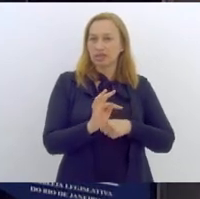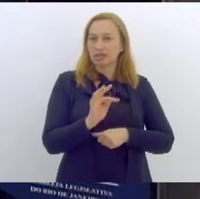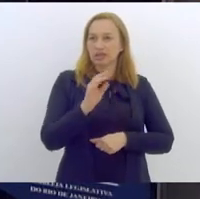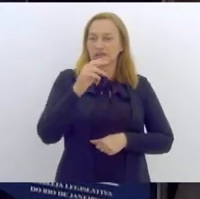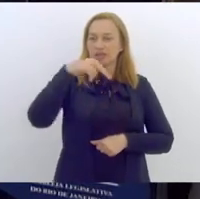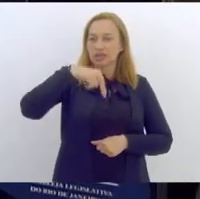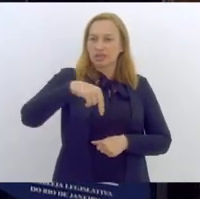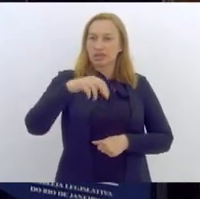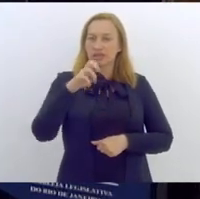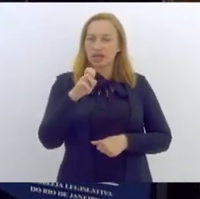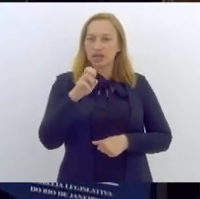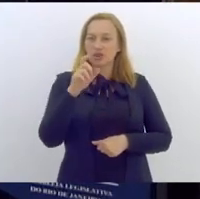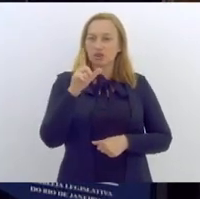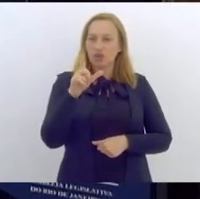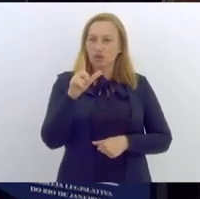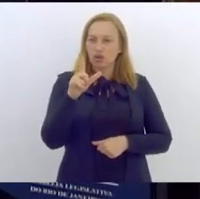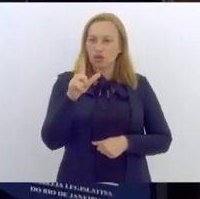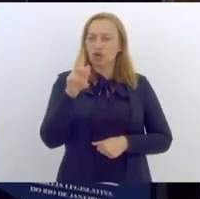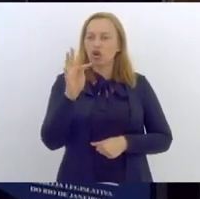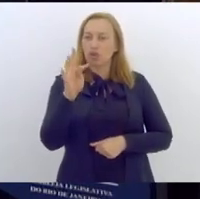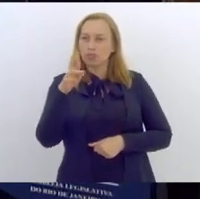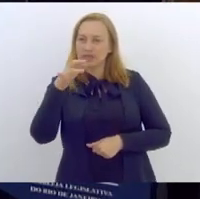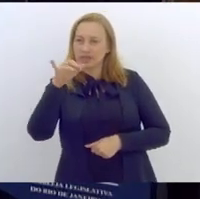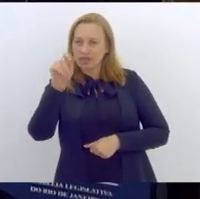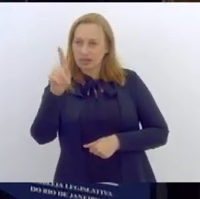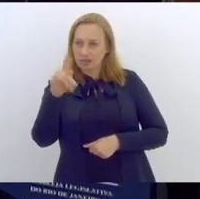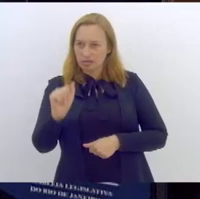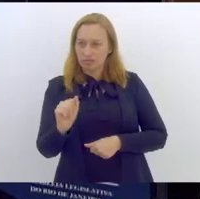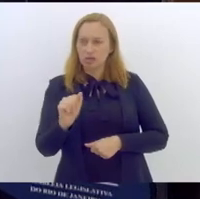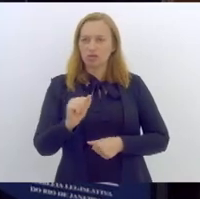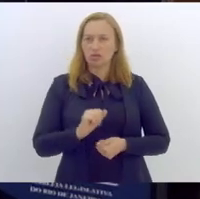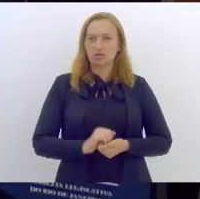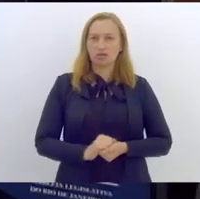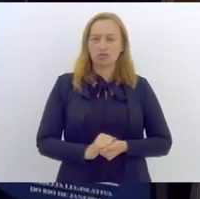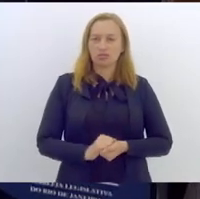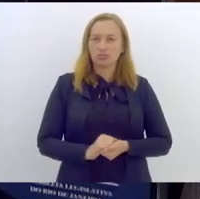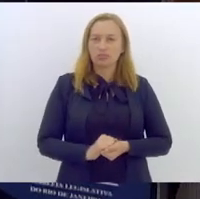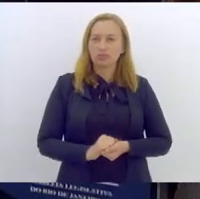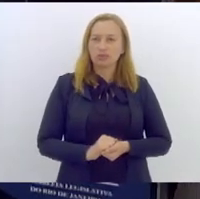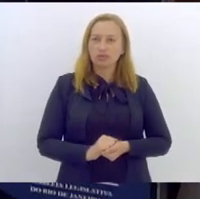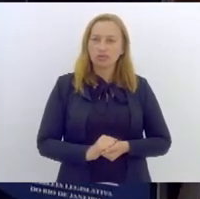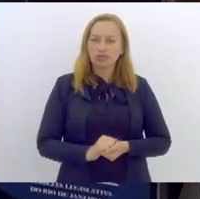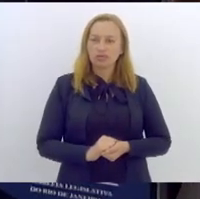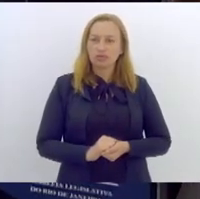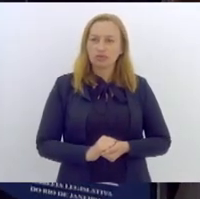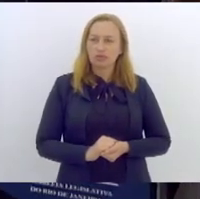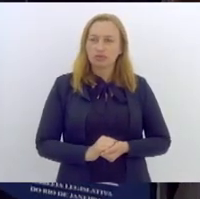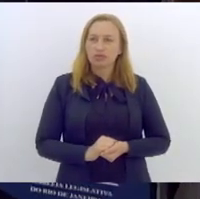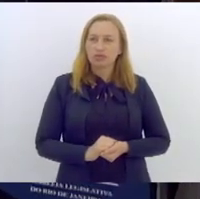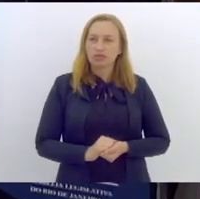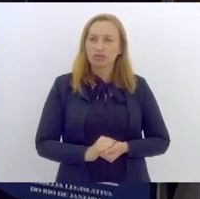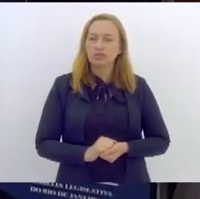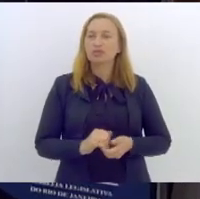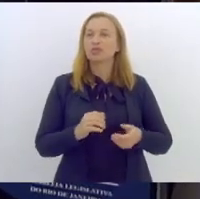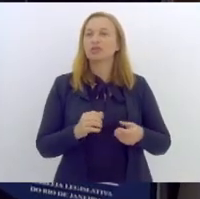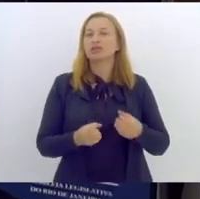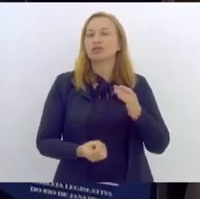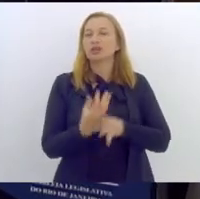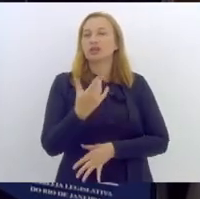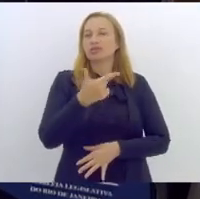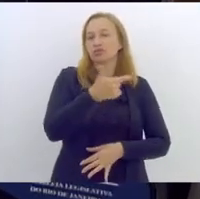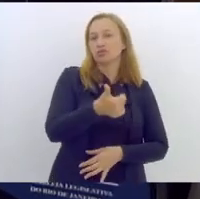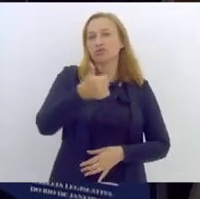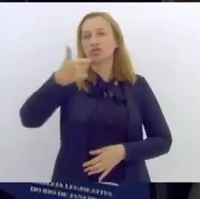necropsia desse concurso que está vigente né concurso 2020 é o edital só em 2021 a prova foi realizada em 2022